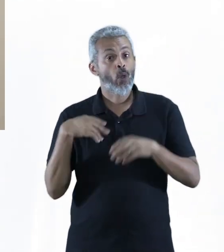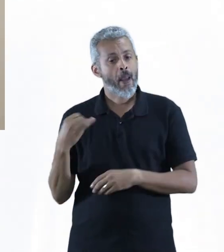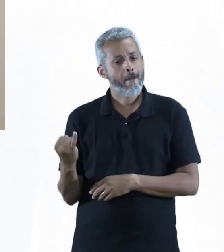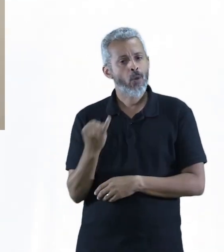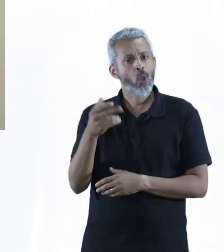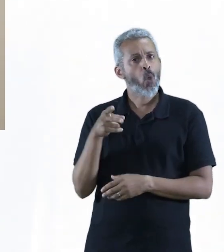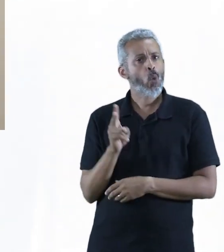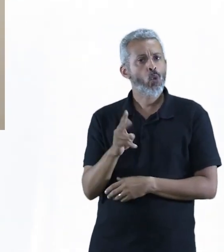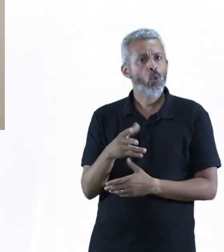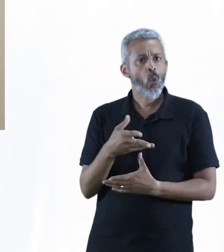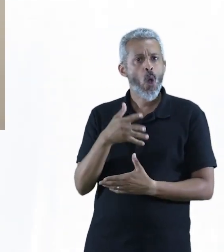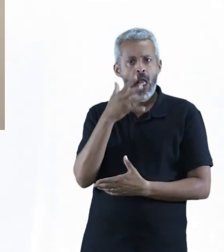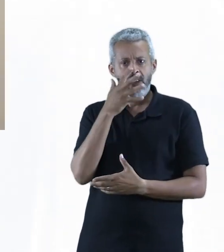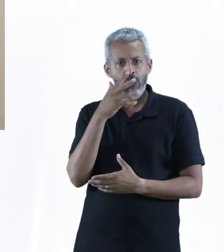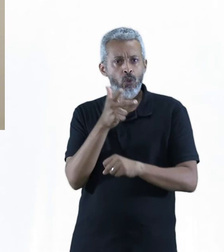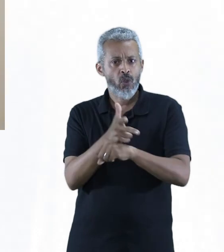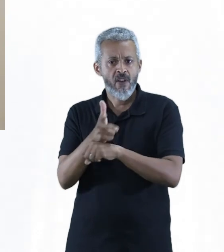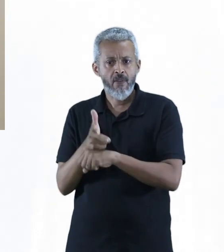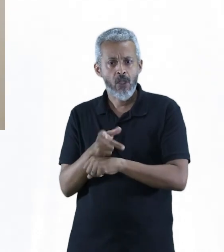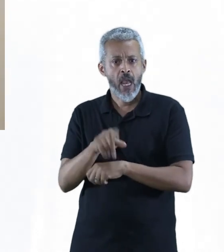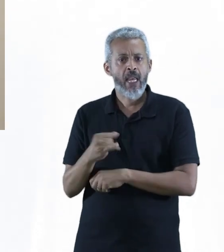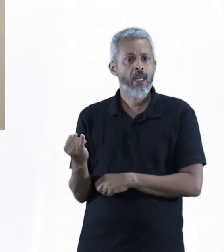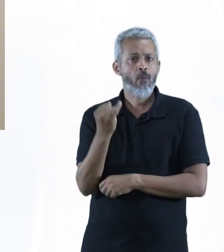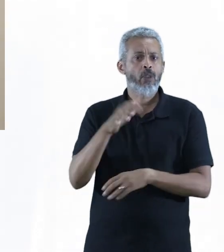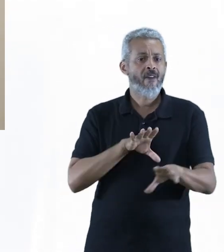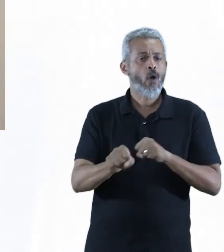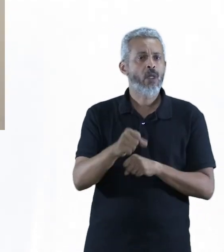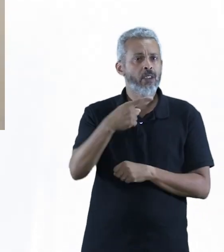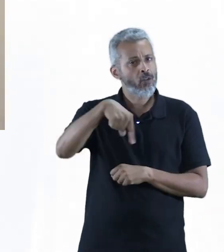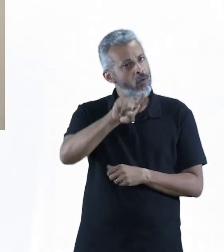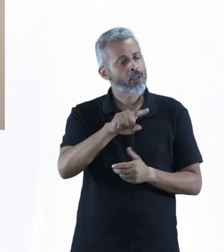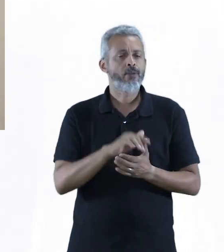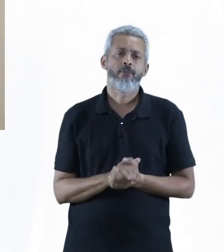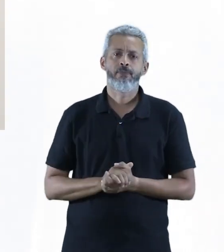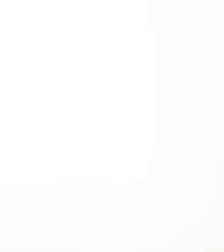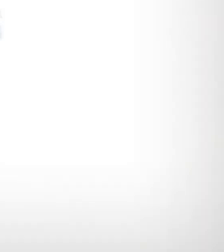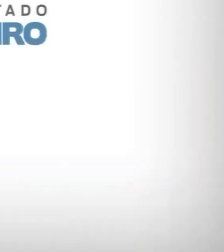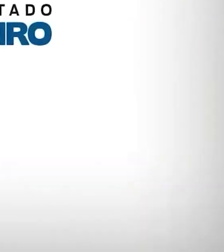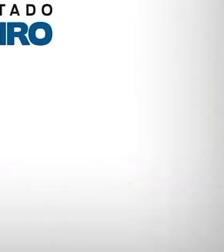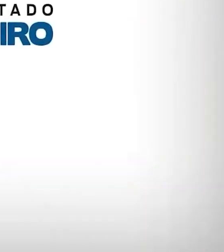grande importância, continuem vendo os vídeos, porque vai ser fundamental para a formação de vocês.